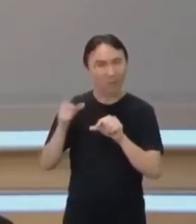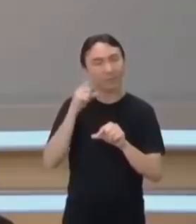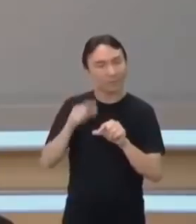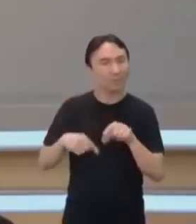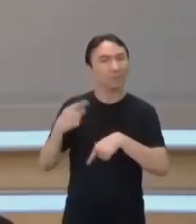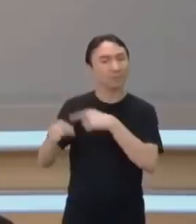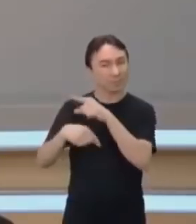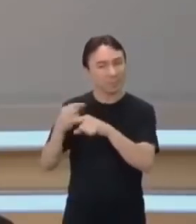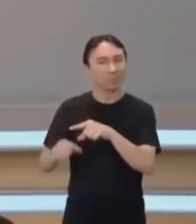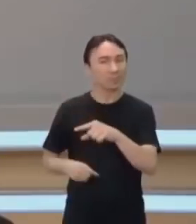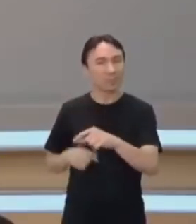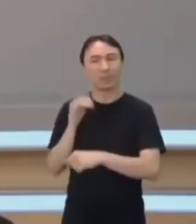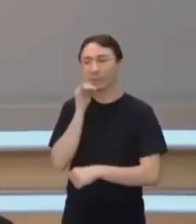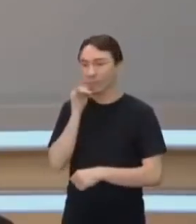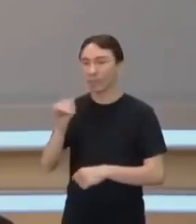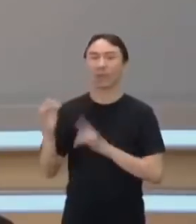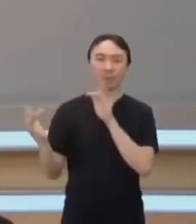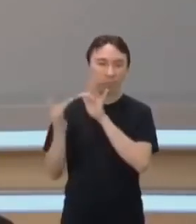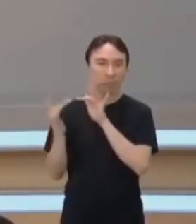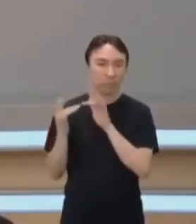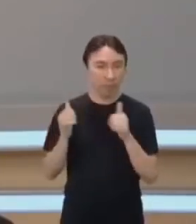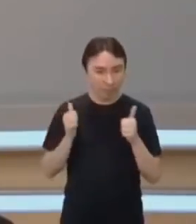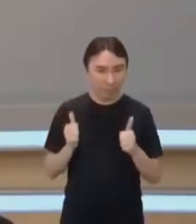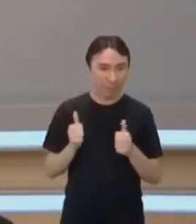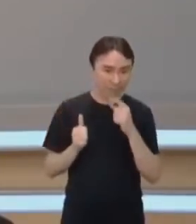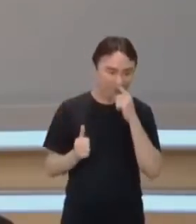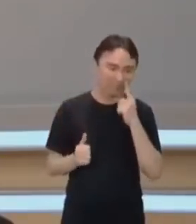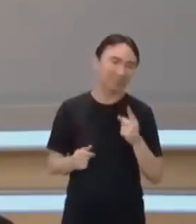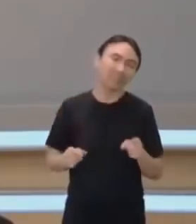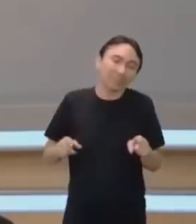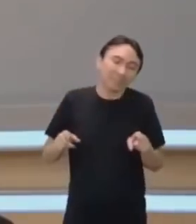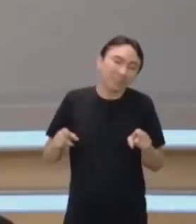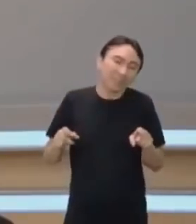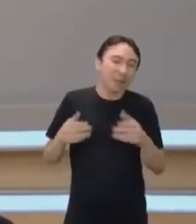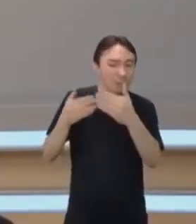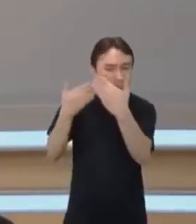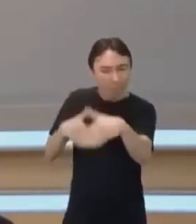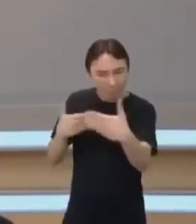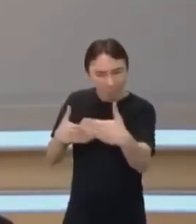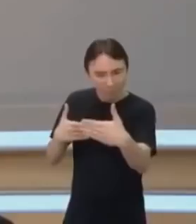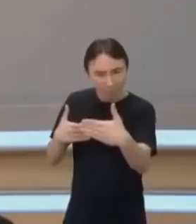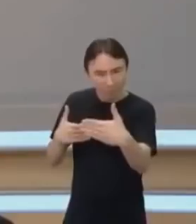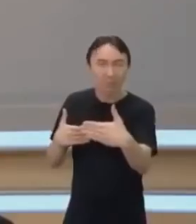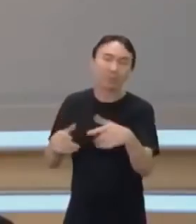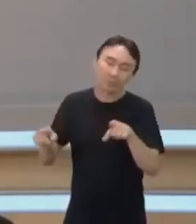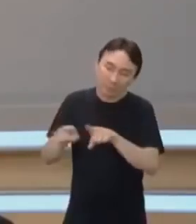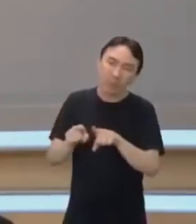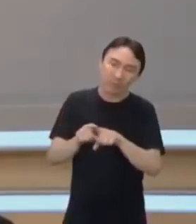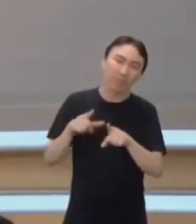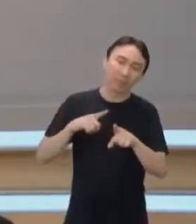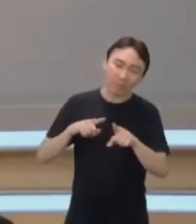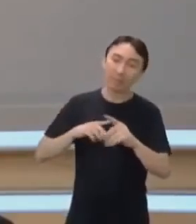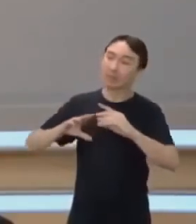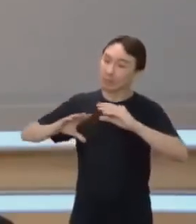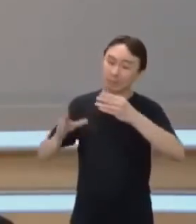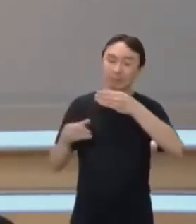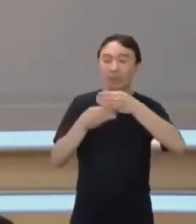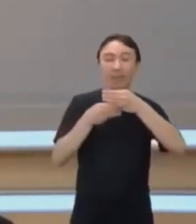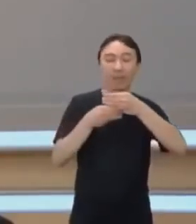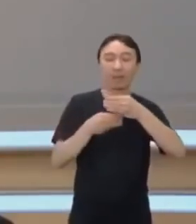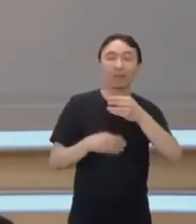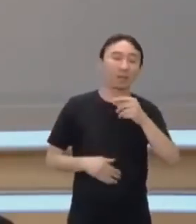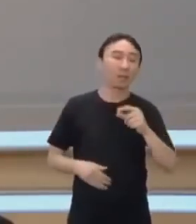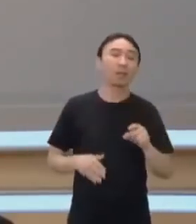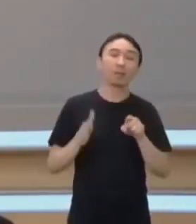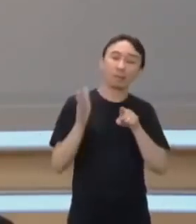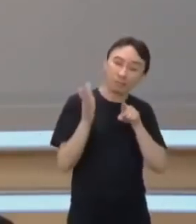Em relação, além da avaliação, nós temos os questionários também, né? Porque além da avaliação,